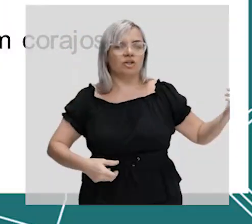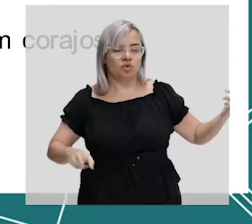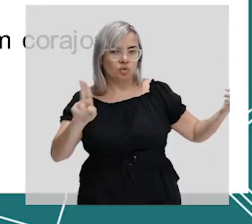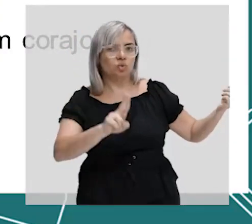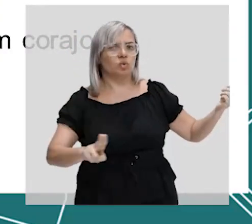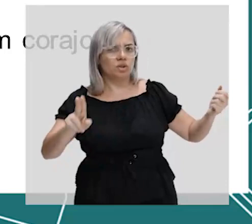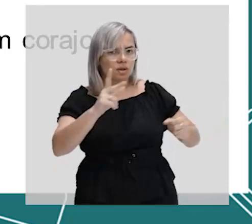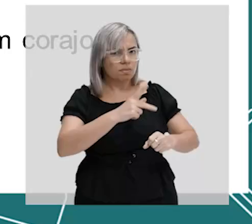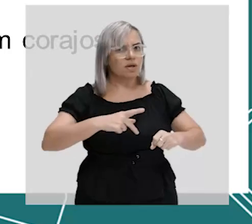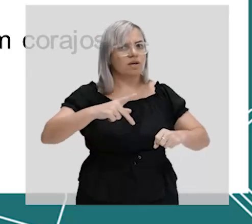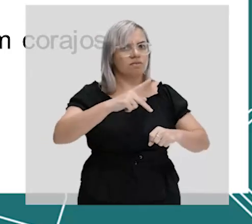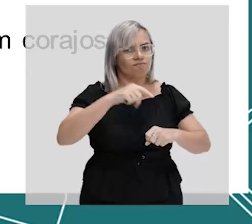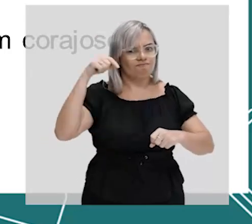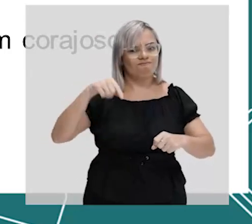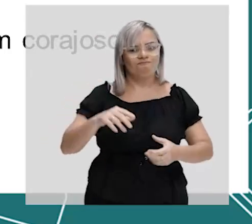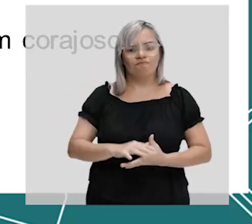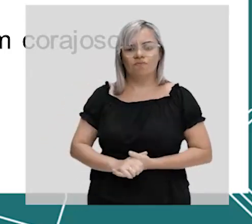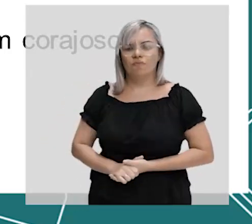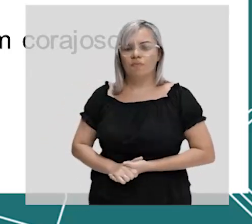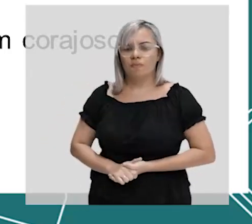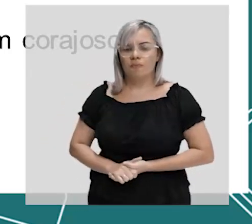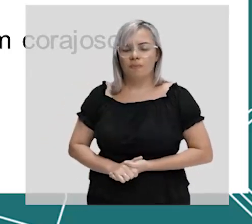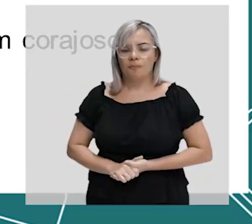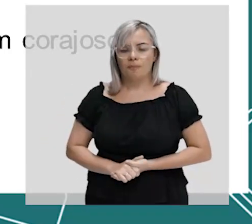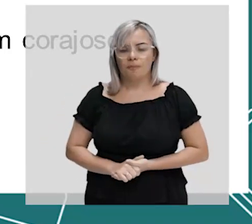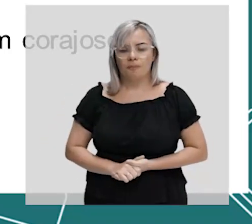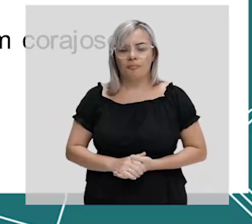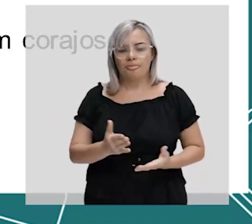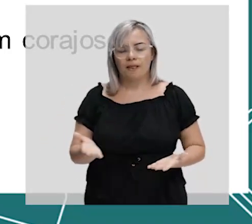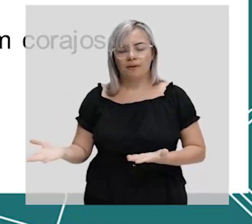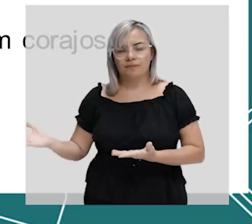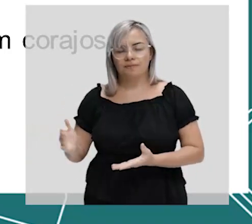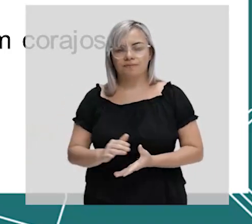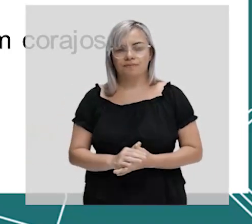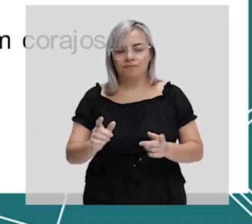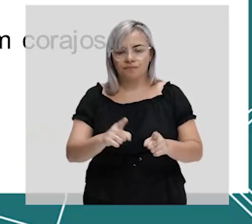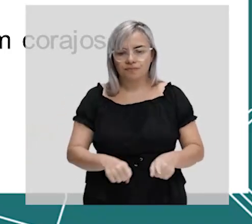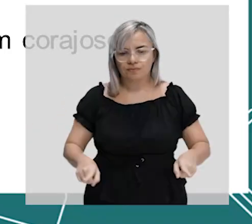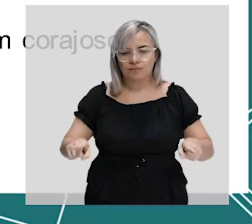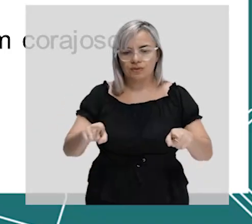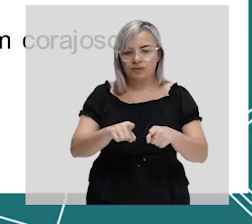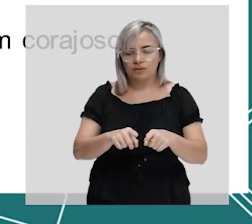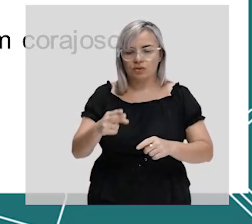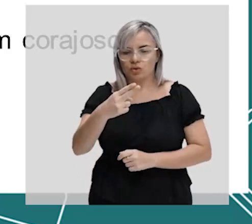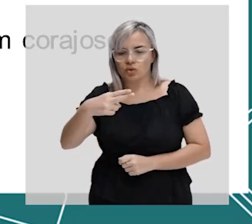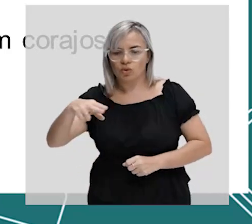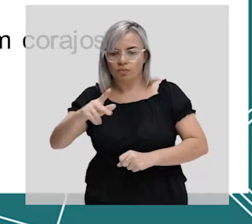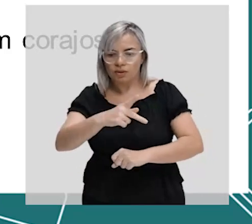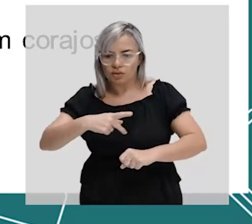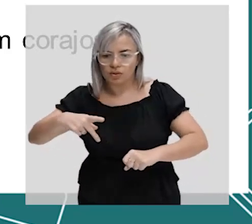Diante de nomes de países, quando é feita alguma referência específica. Muitos